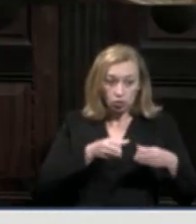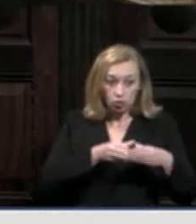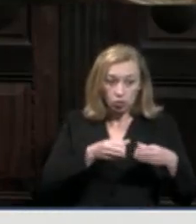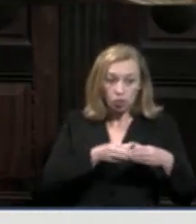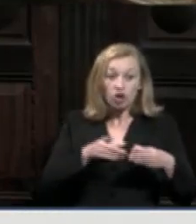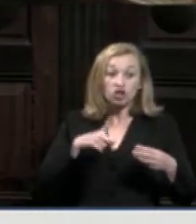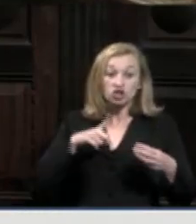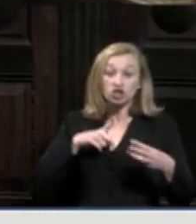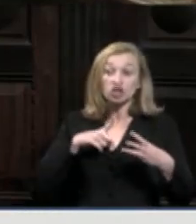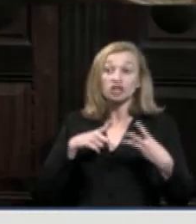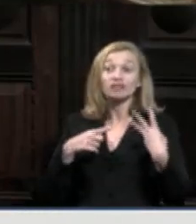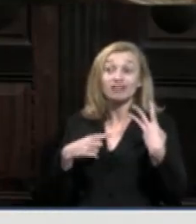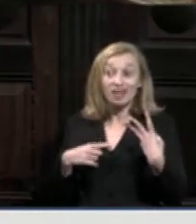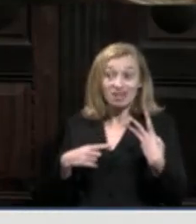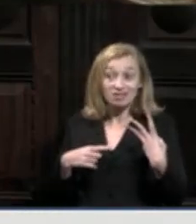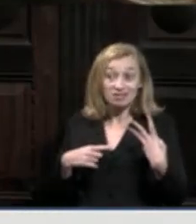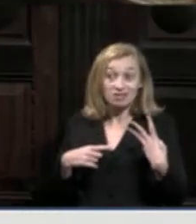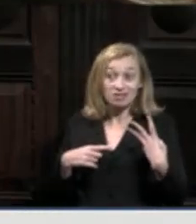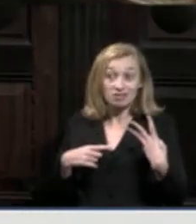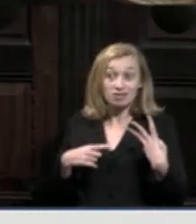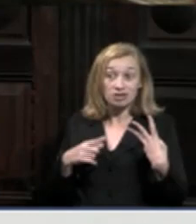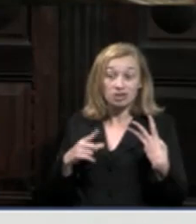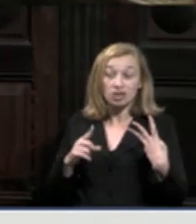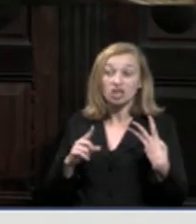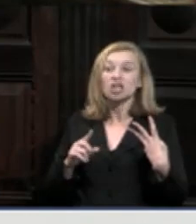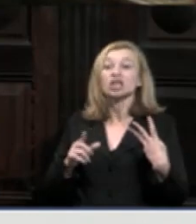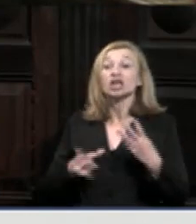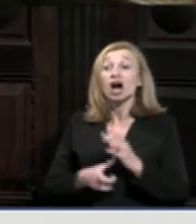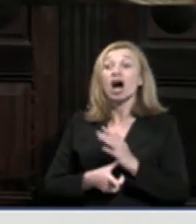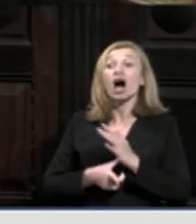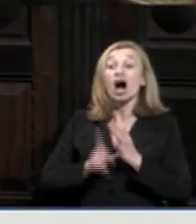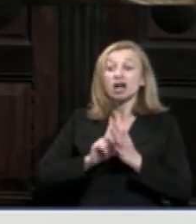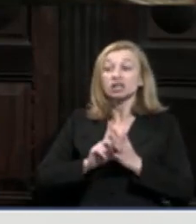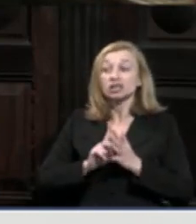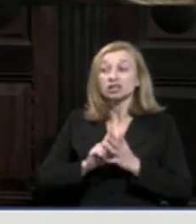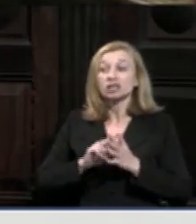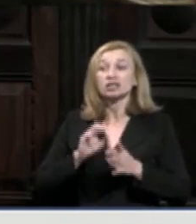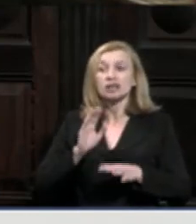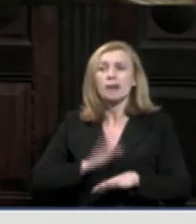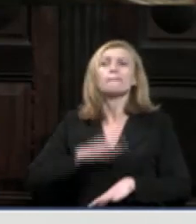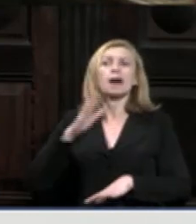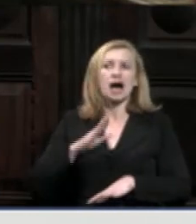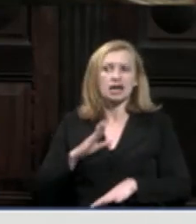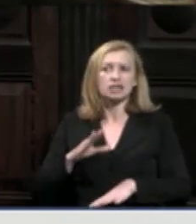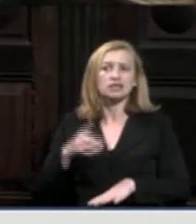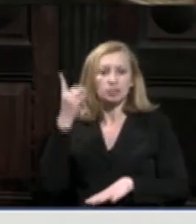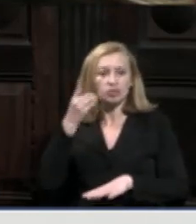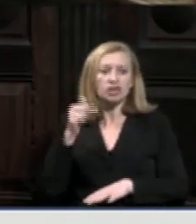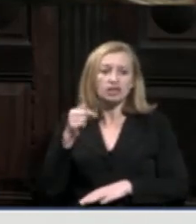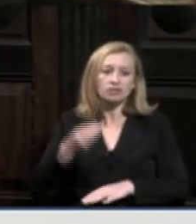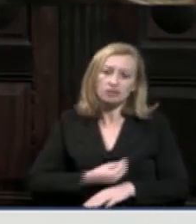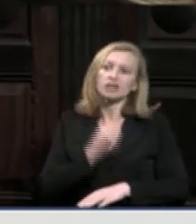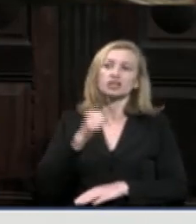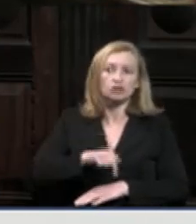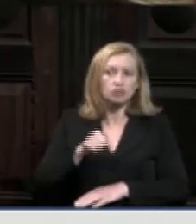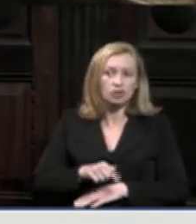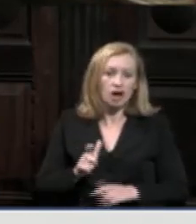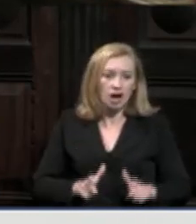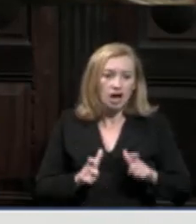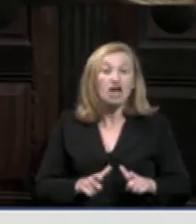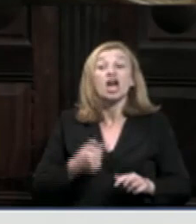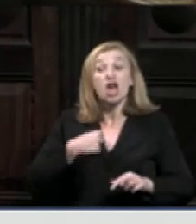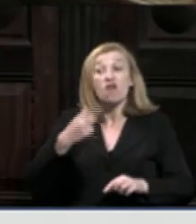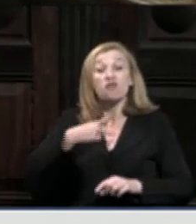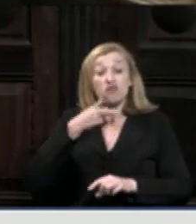já tinha estado aqui o deputado Marcelo Freixo e o deputado Anderson Nogueira, os quatro. Então, não foi isso que eu falei. O que eu